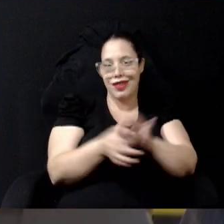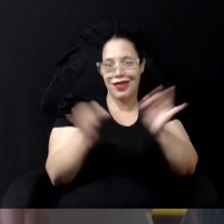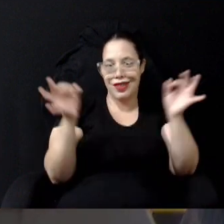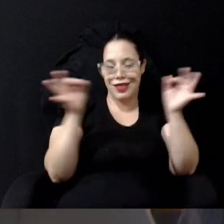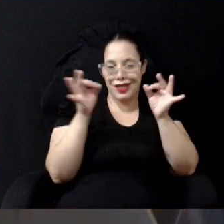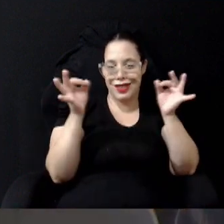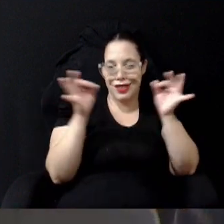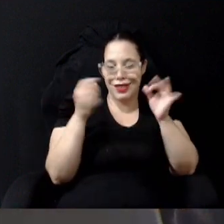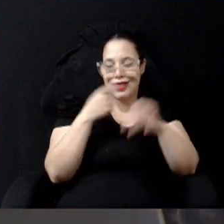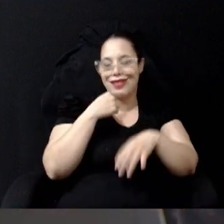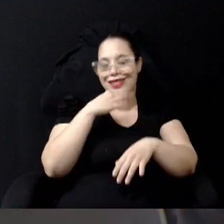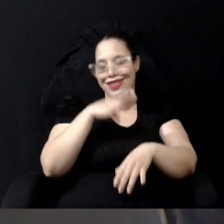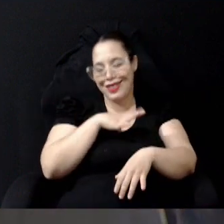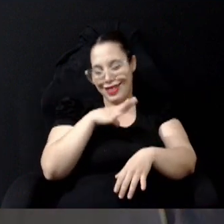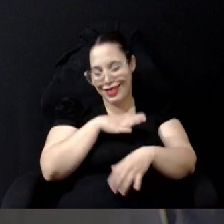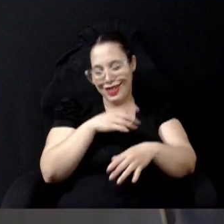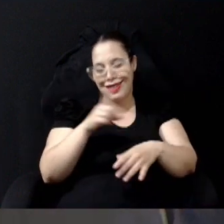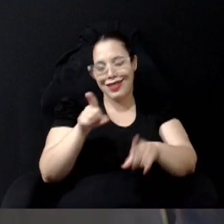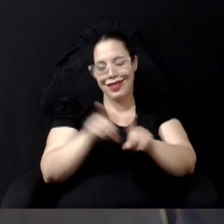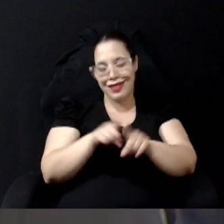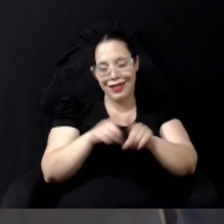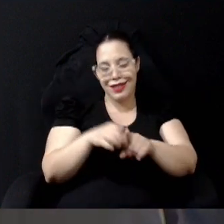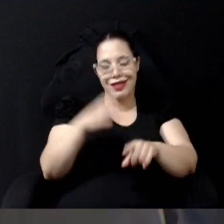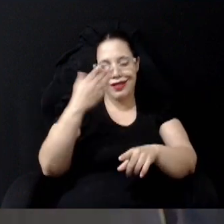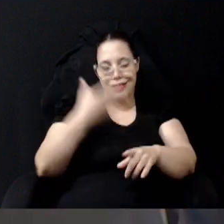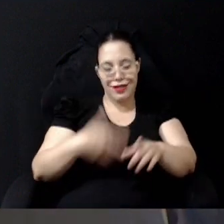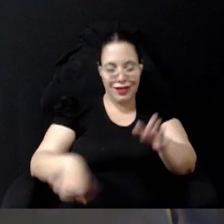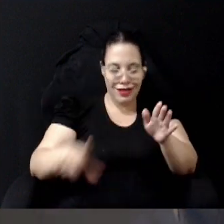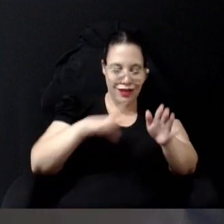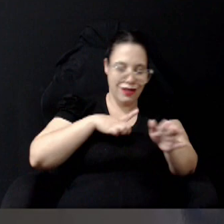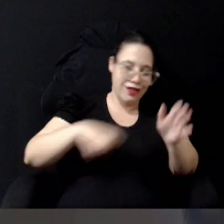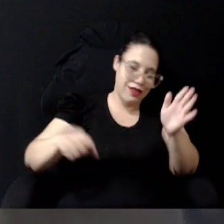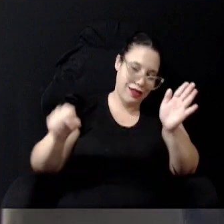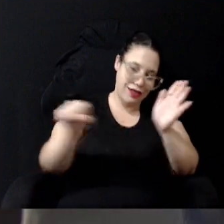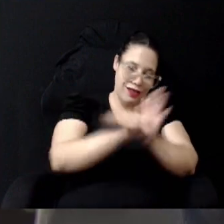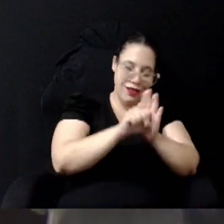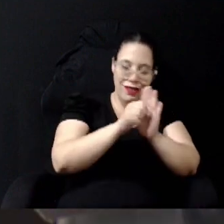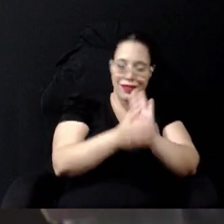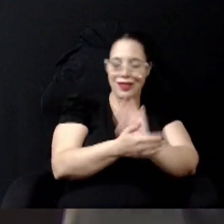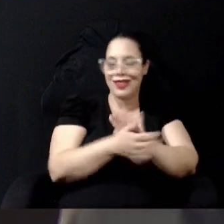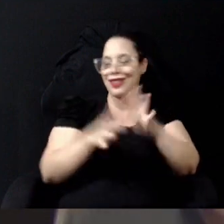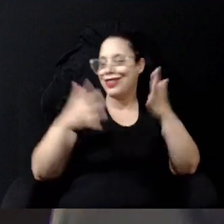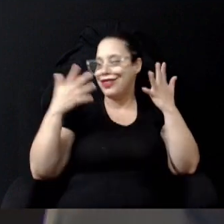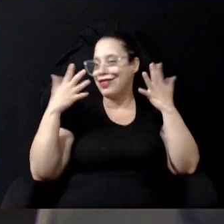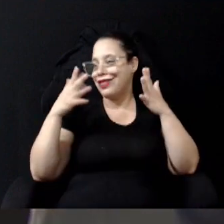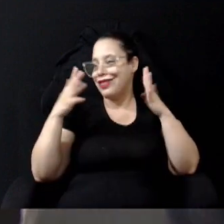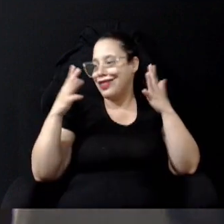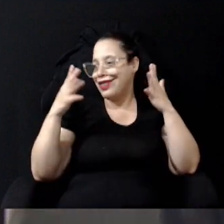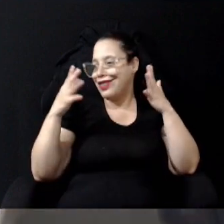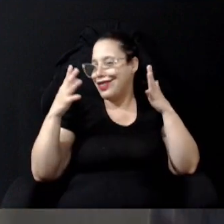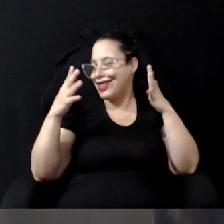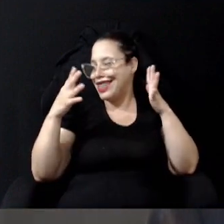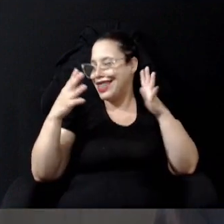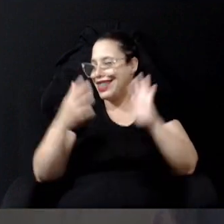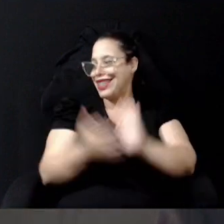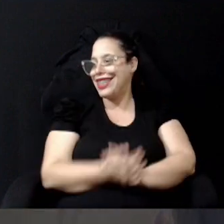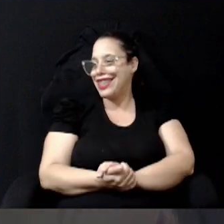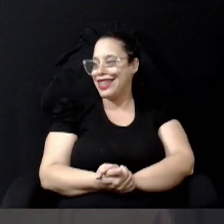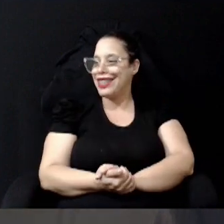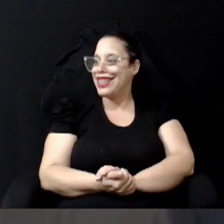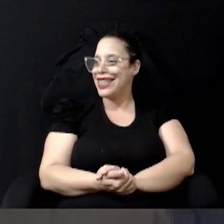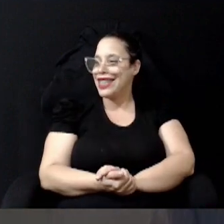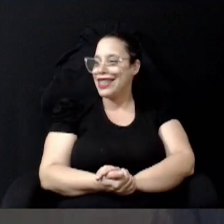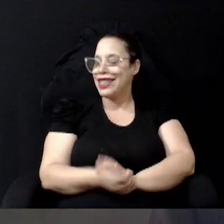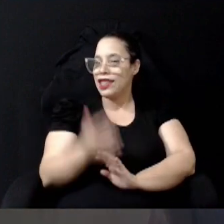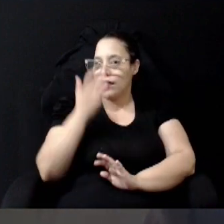de Campinas também tenho meu legado. Salve o ponto! Axé,